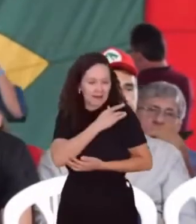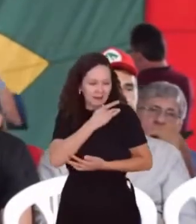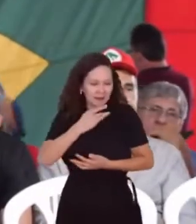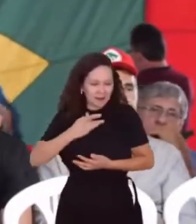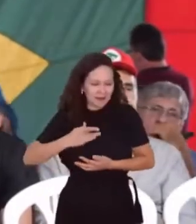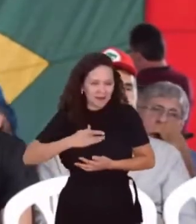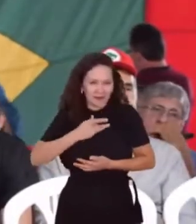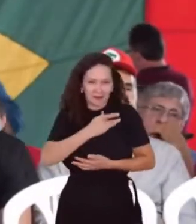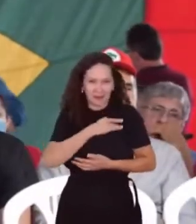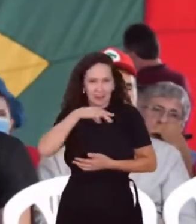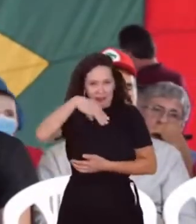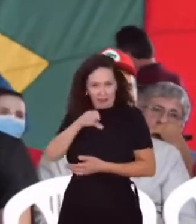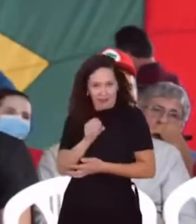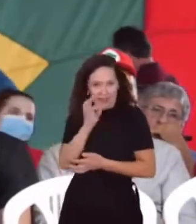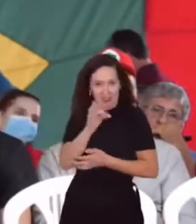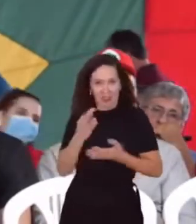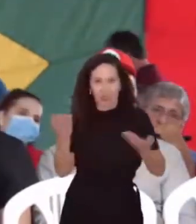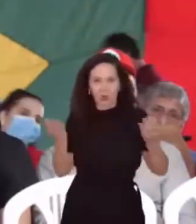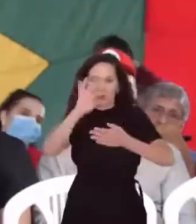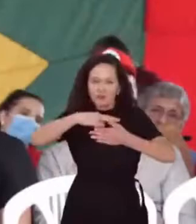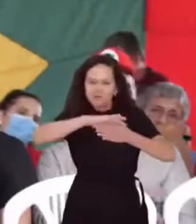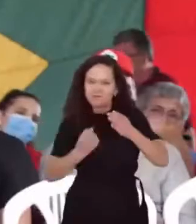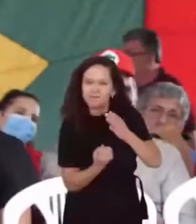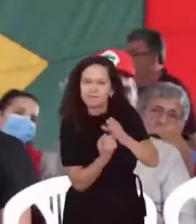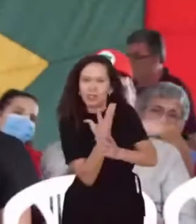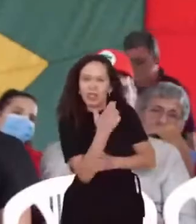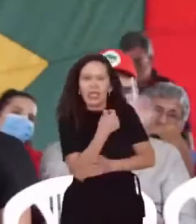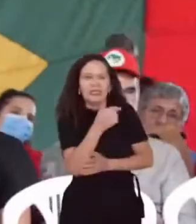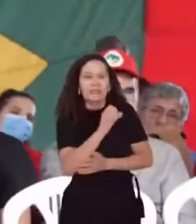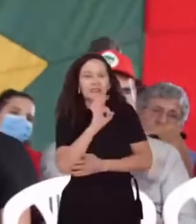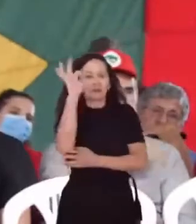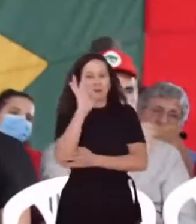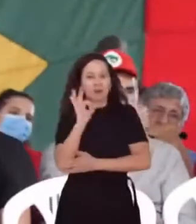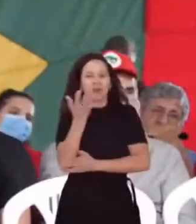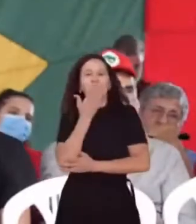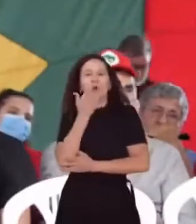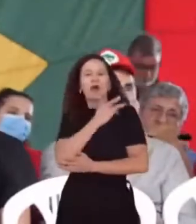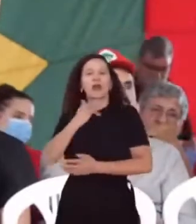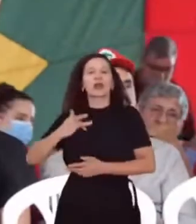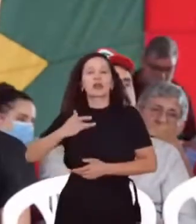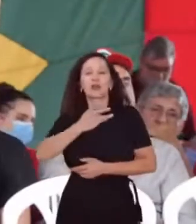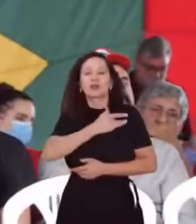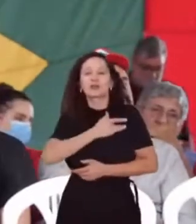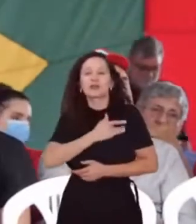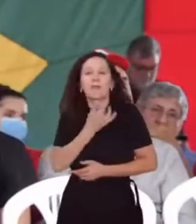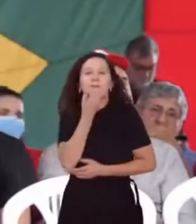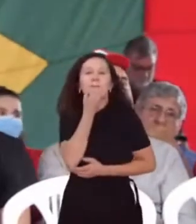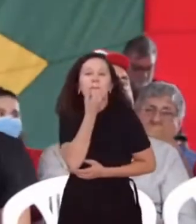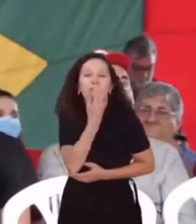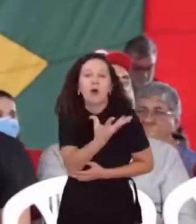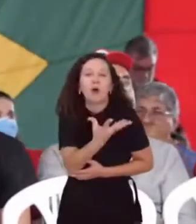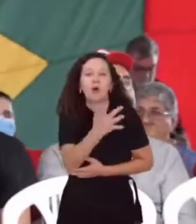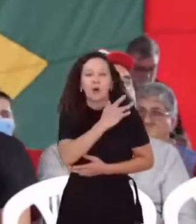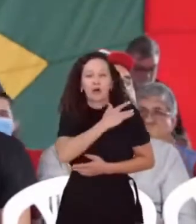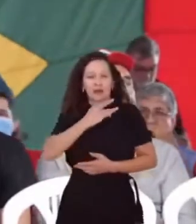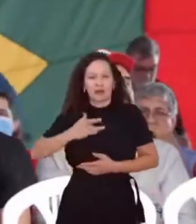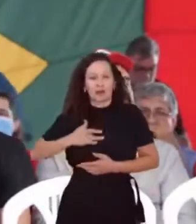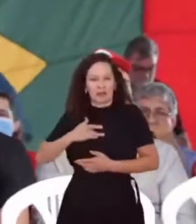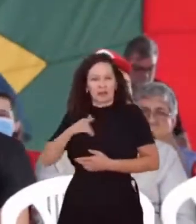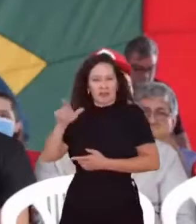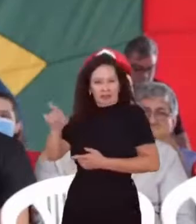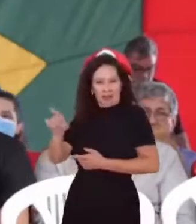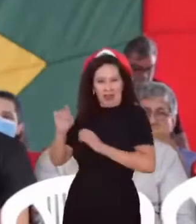produz 100% de comida saudável, comida boa. O agro produz